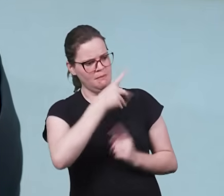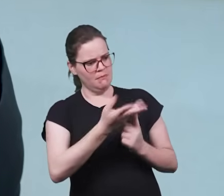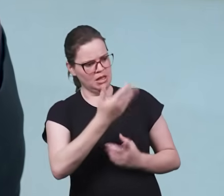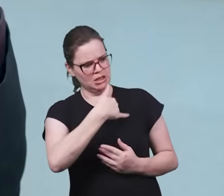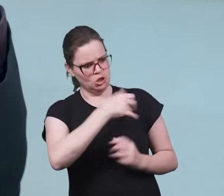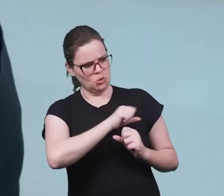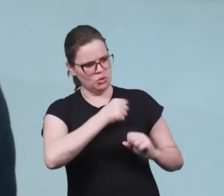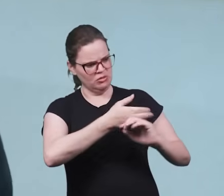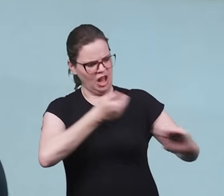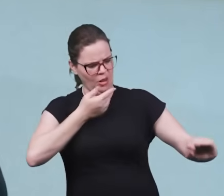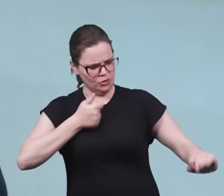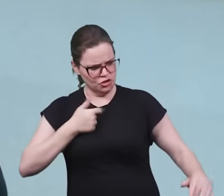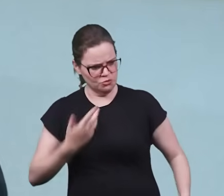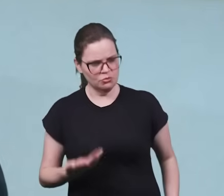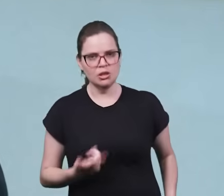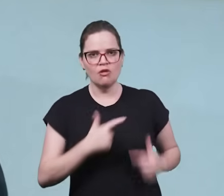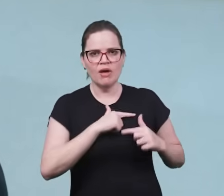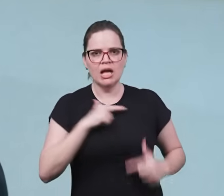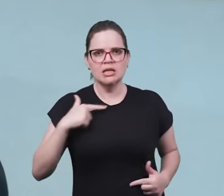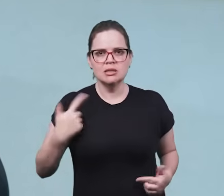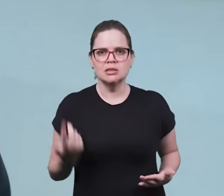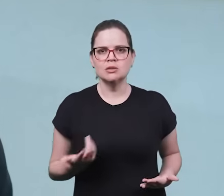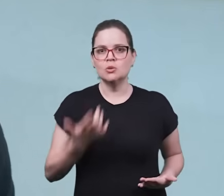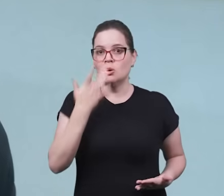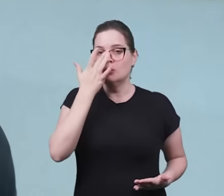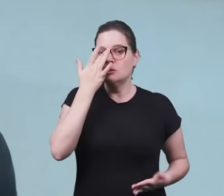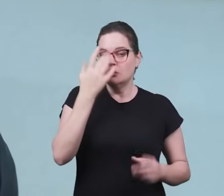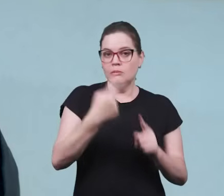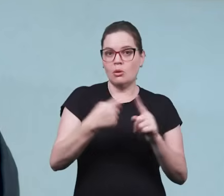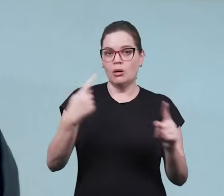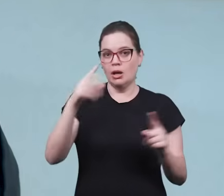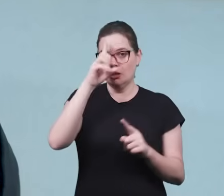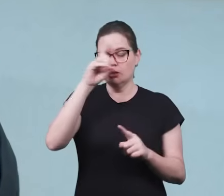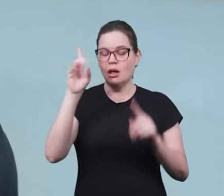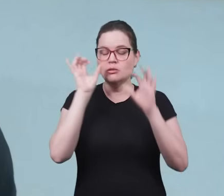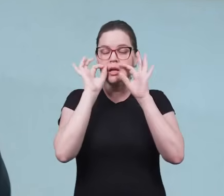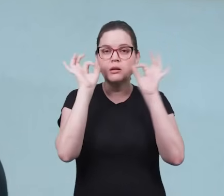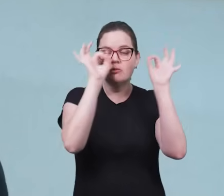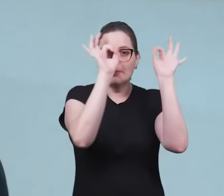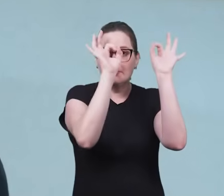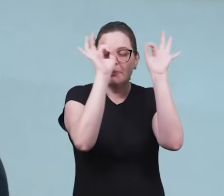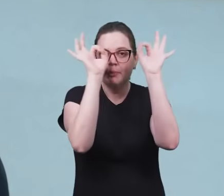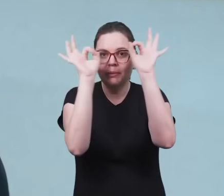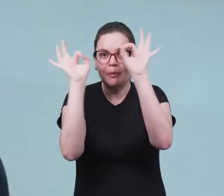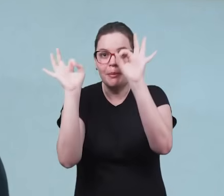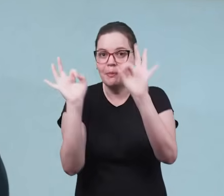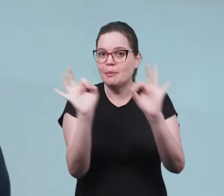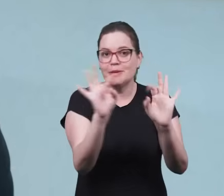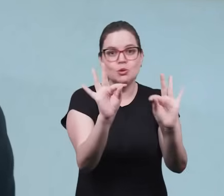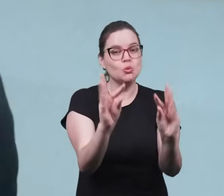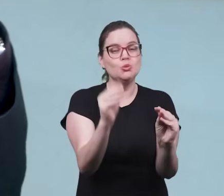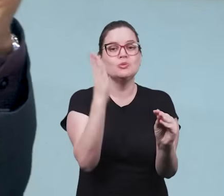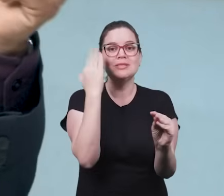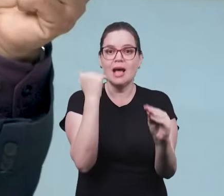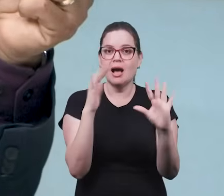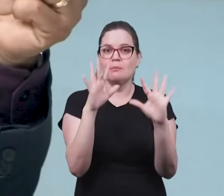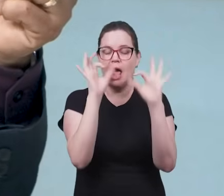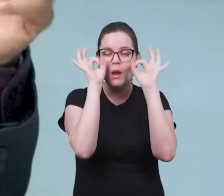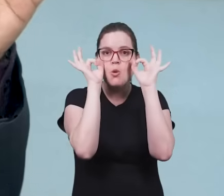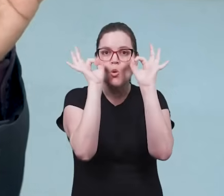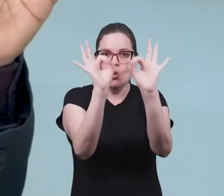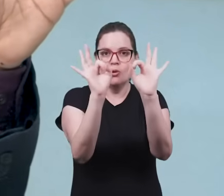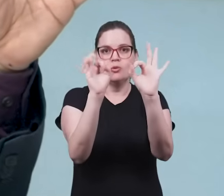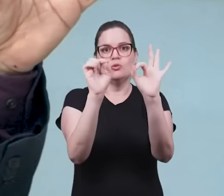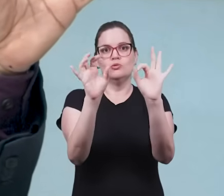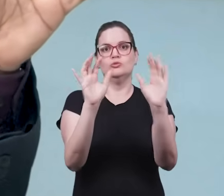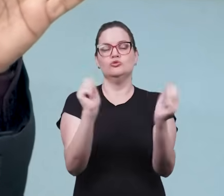o seu coração está bem longe de mim. Por quê? Porque o nosso Deus, Ele tudo vê, Ele tudo sabe. O lugar de orar, nas praças,